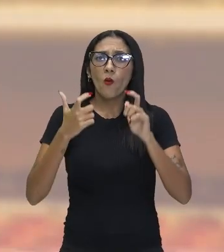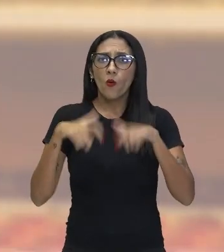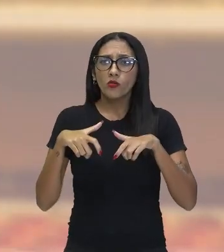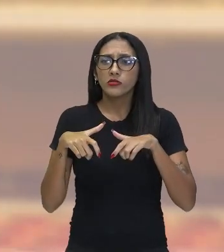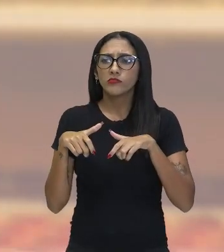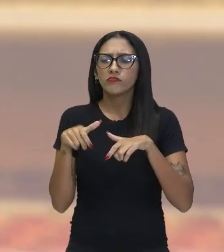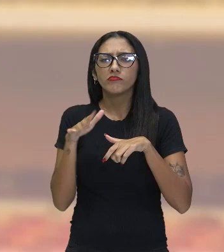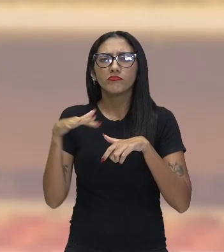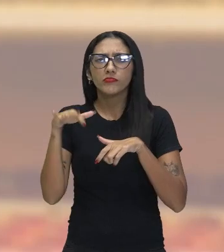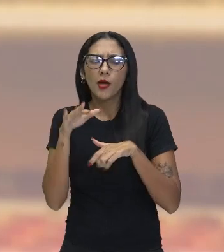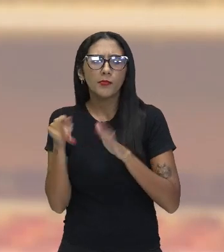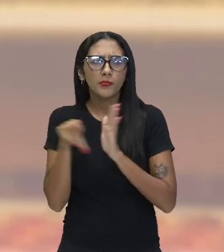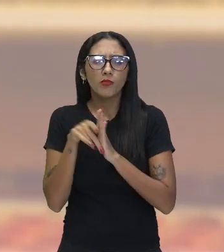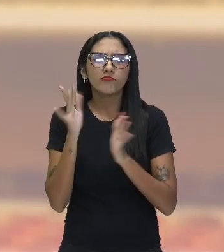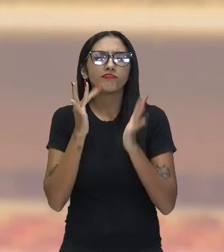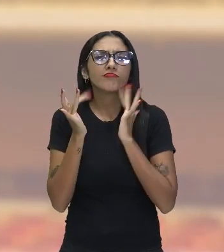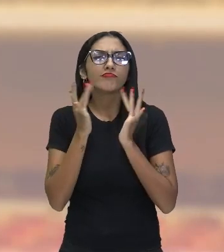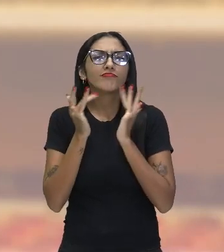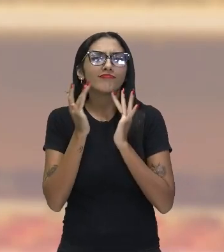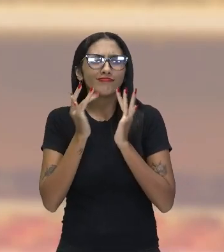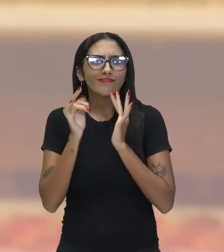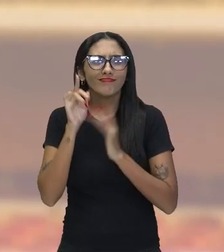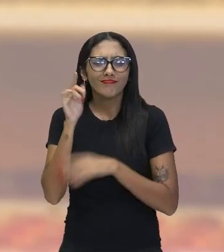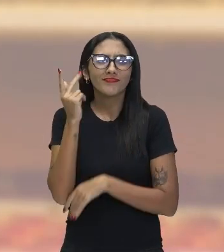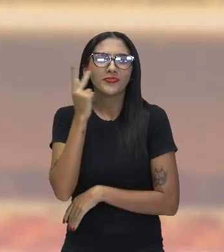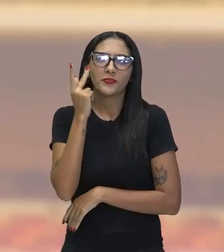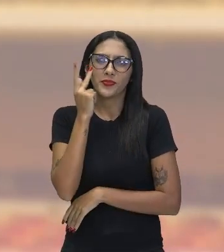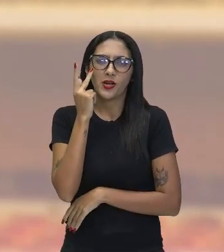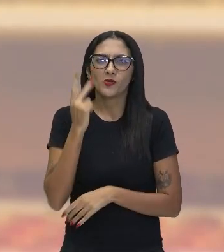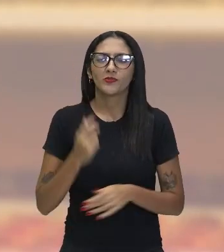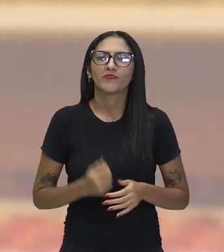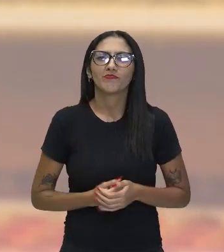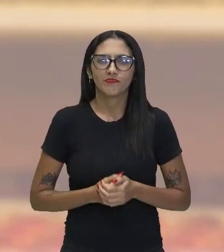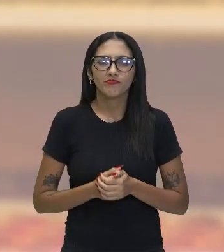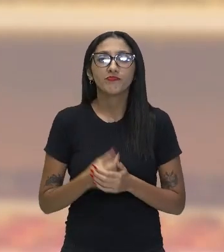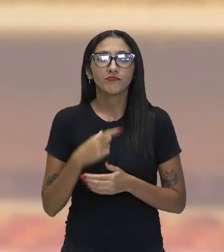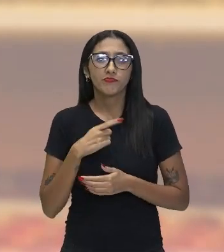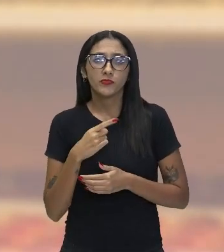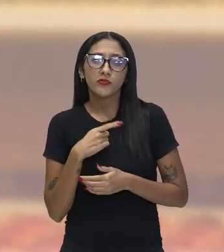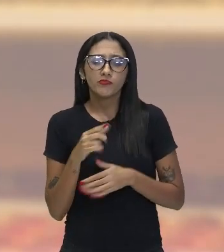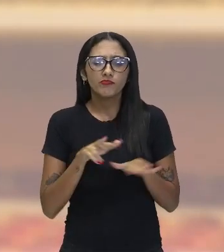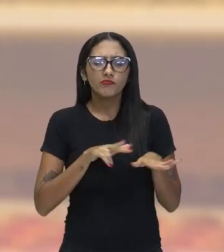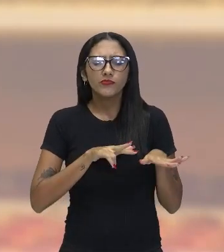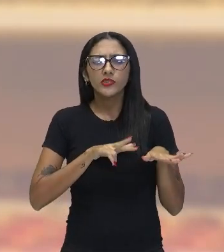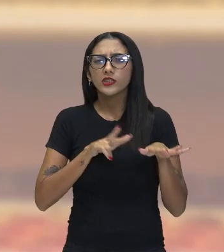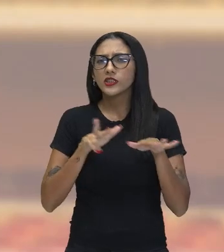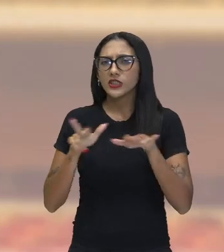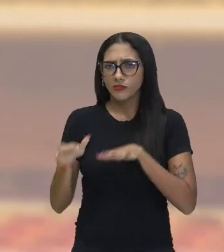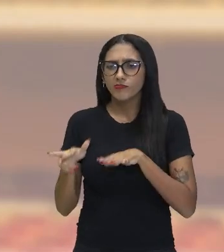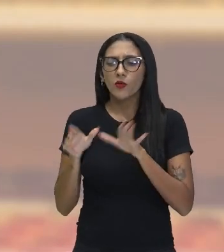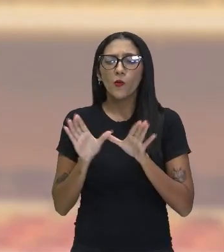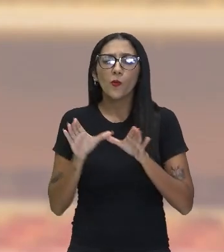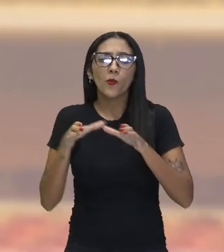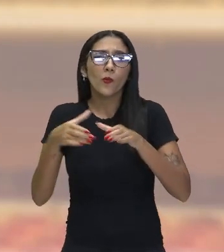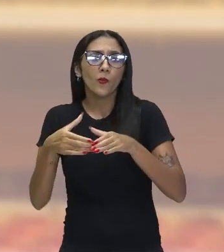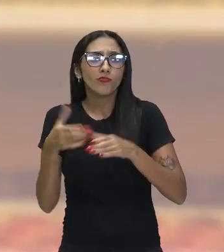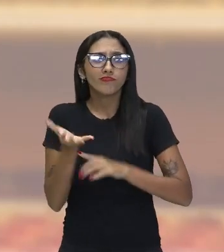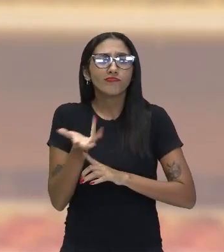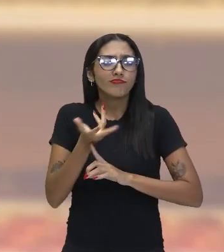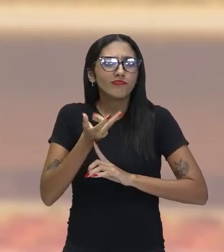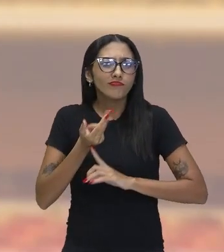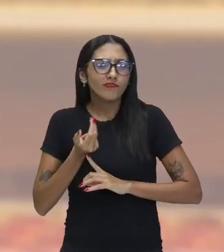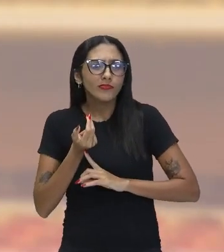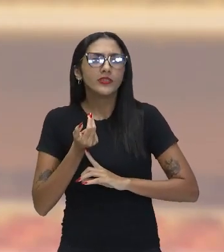Teatro Municipal, em que, durante alguns dias, um grupo de artistas que estavam